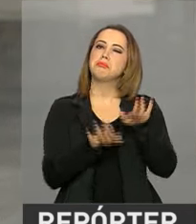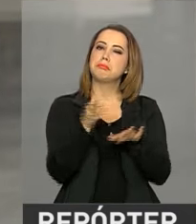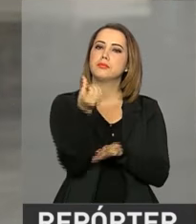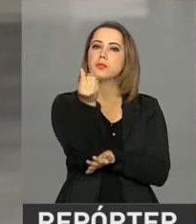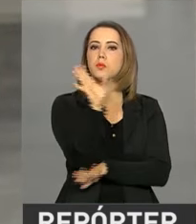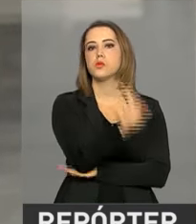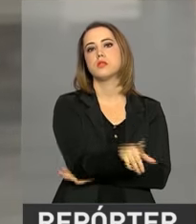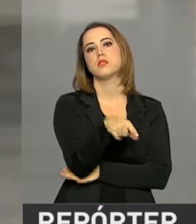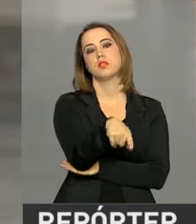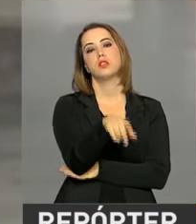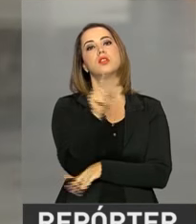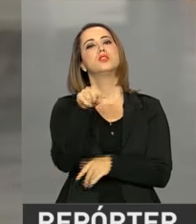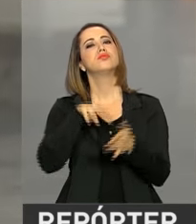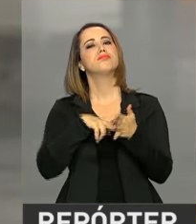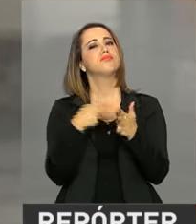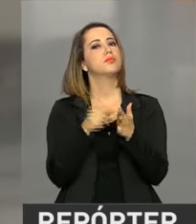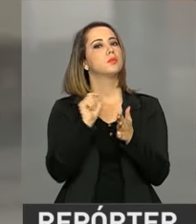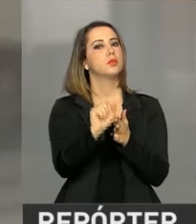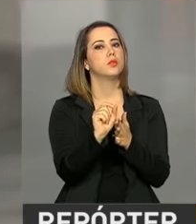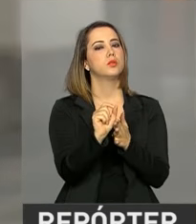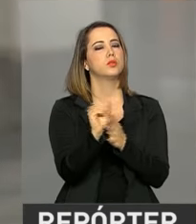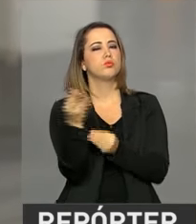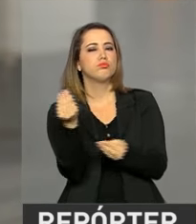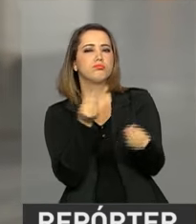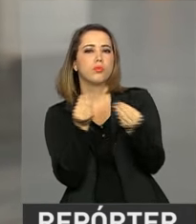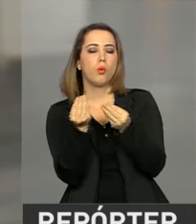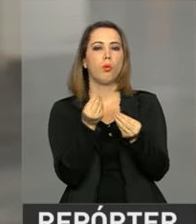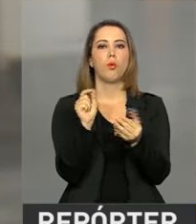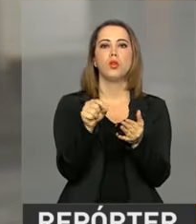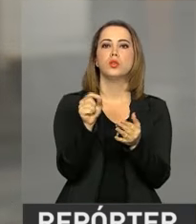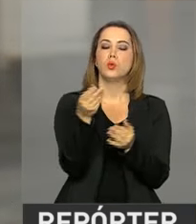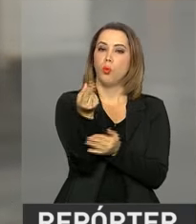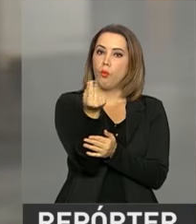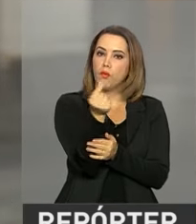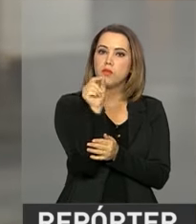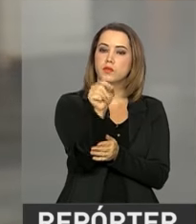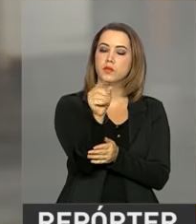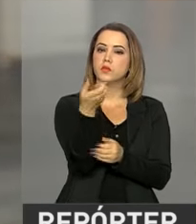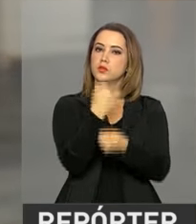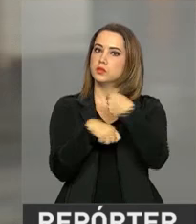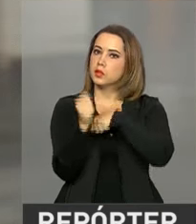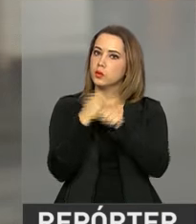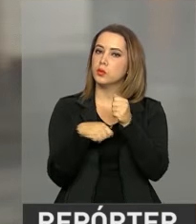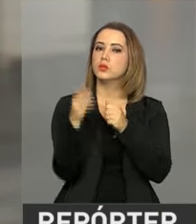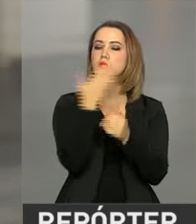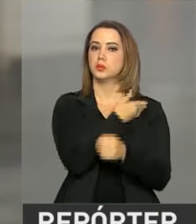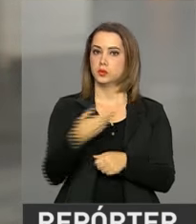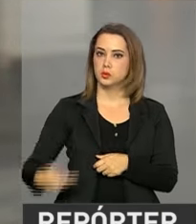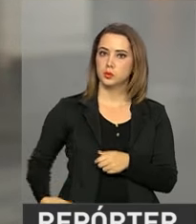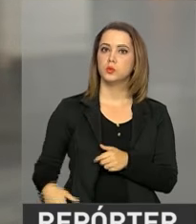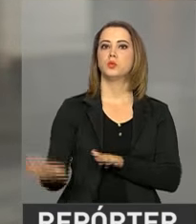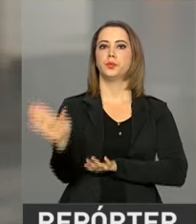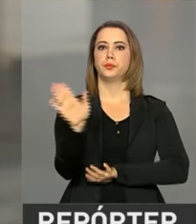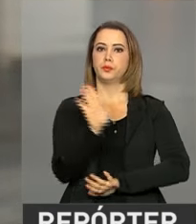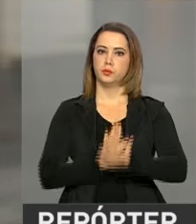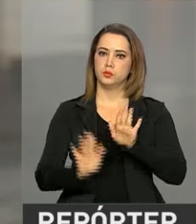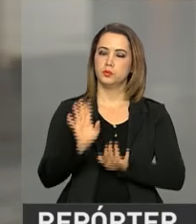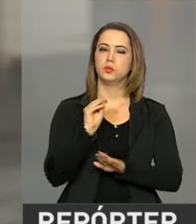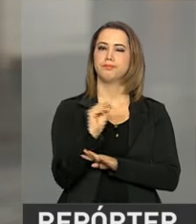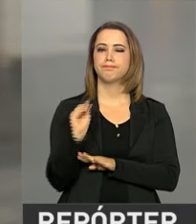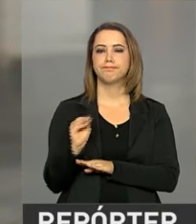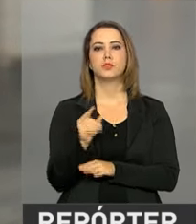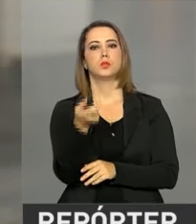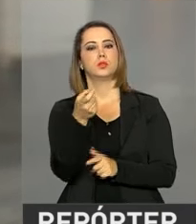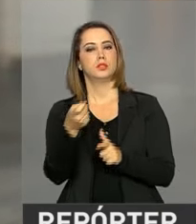A meta fiscal é a previsão que o governo faz de economia na execução do orçamento para manter sob controle a dívida pública. Essa meta é